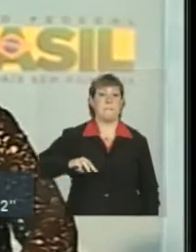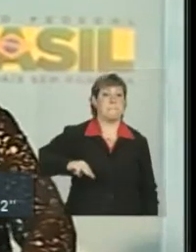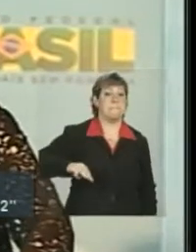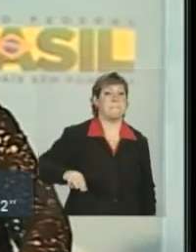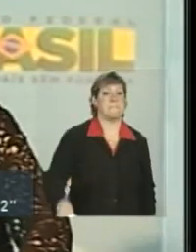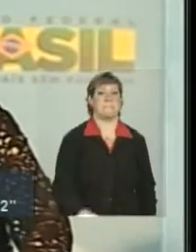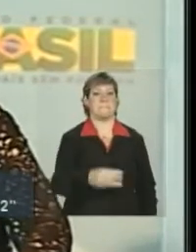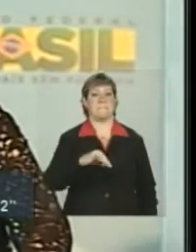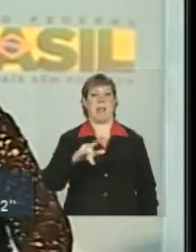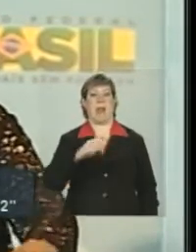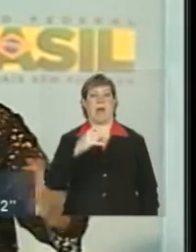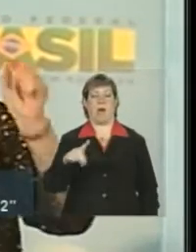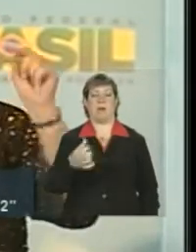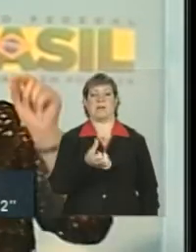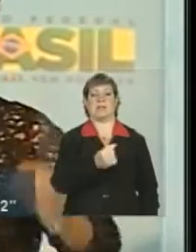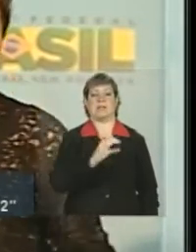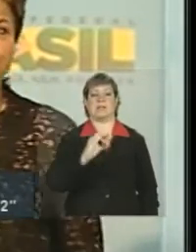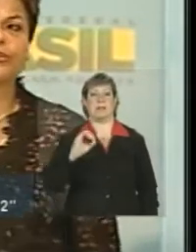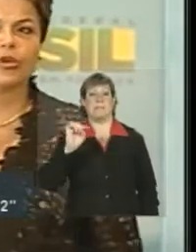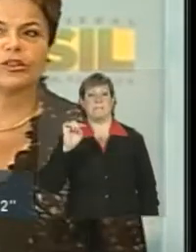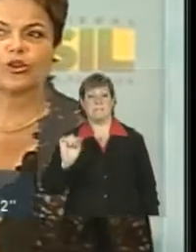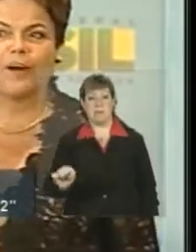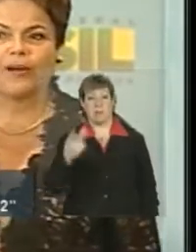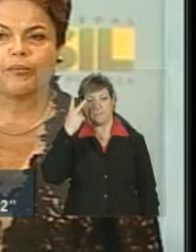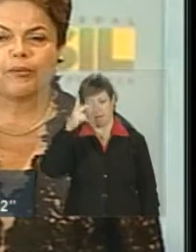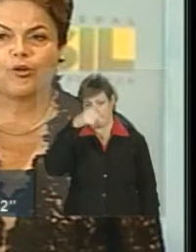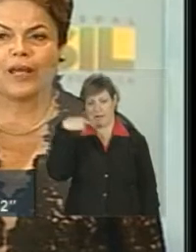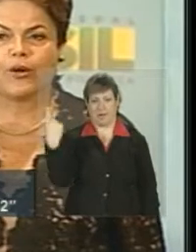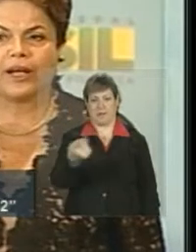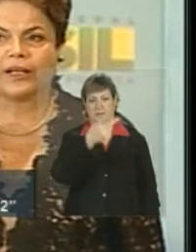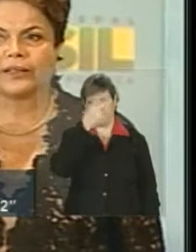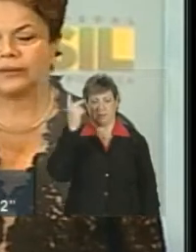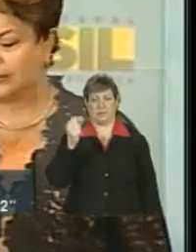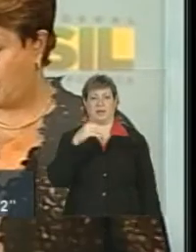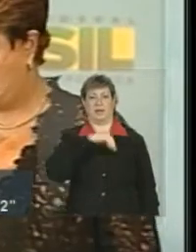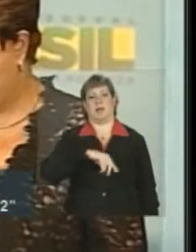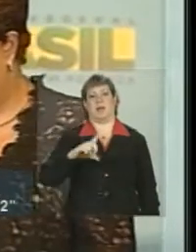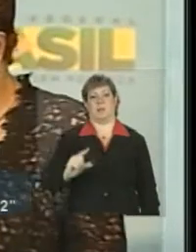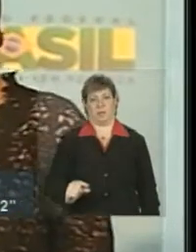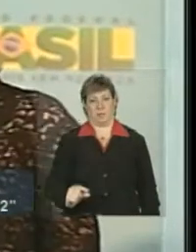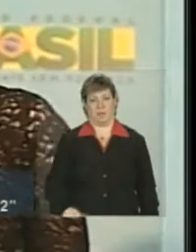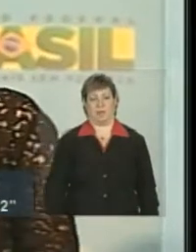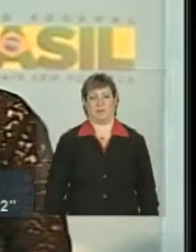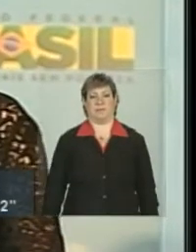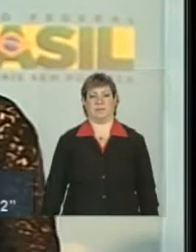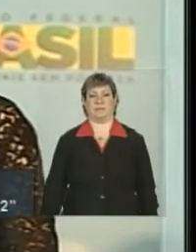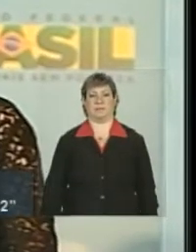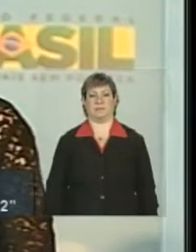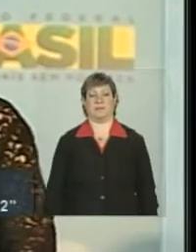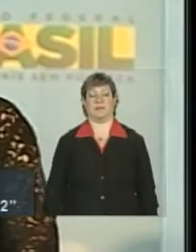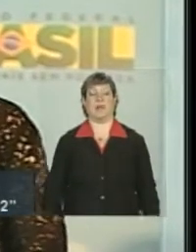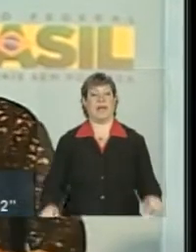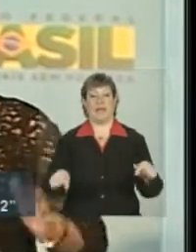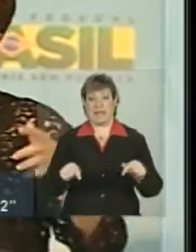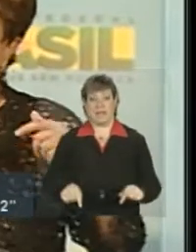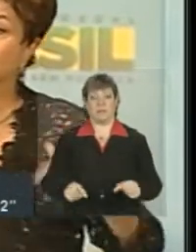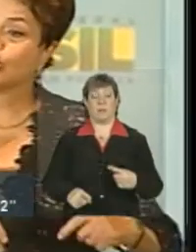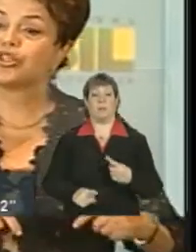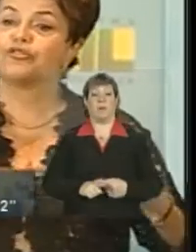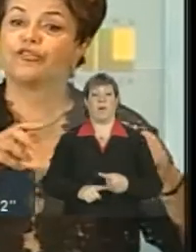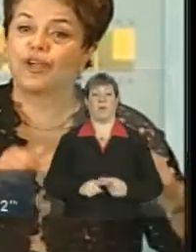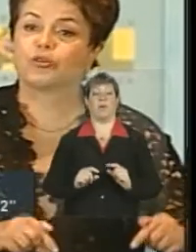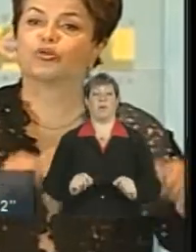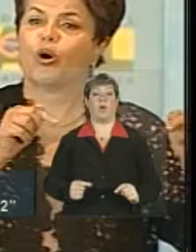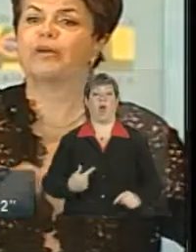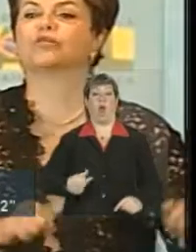1.600.000 unidades para essas pessoas com menor renda. E isso porque nós